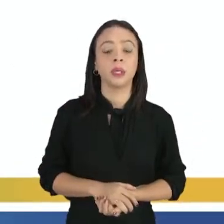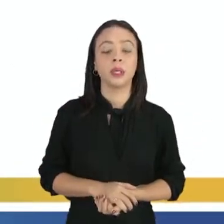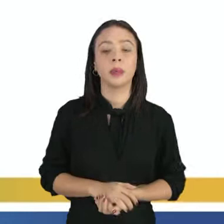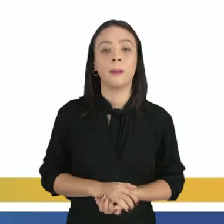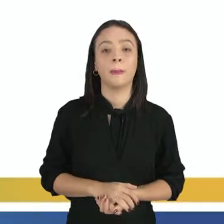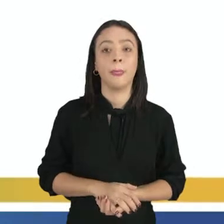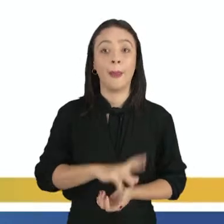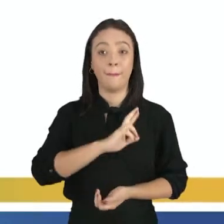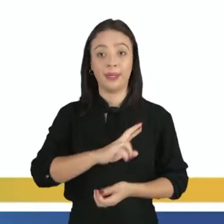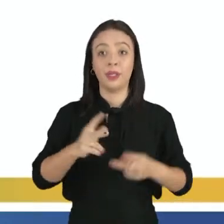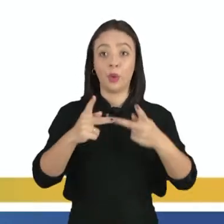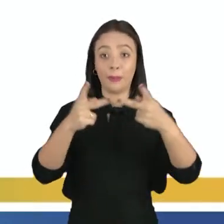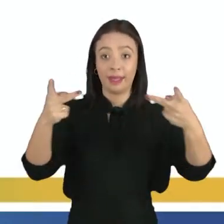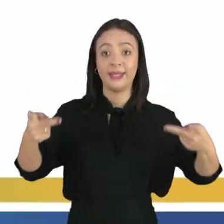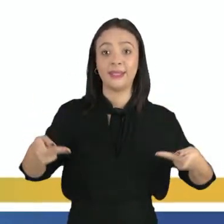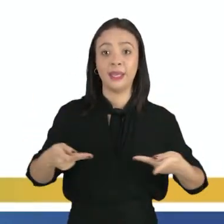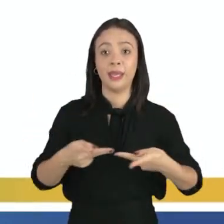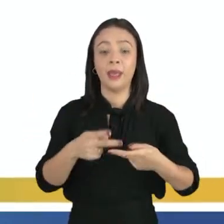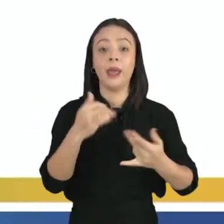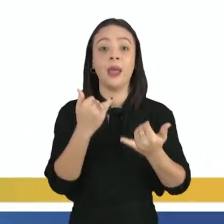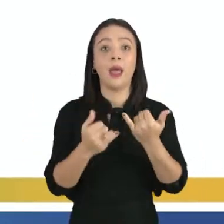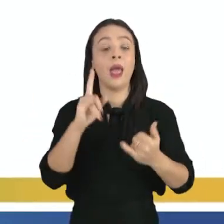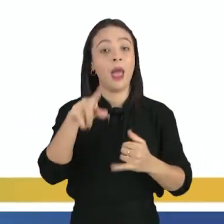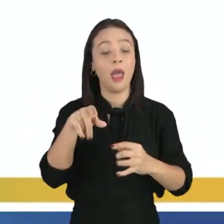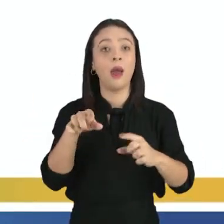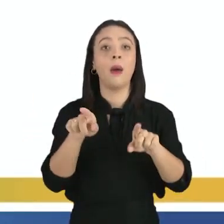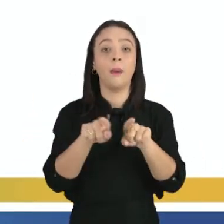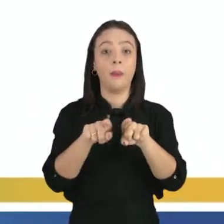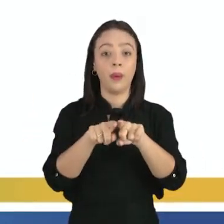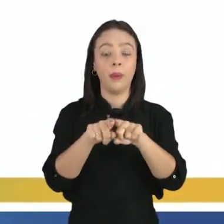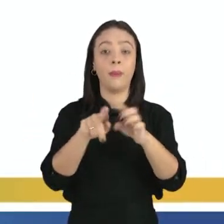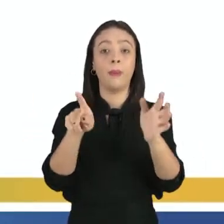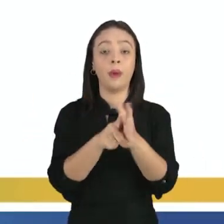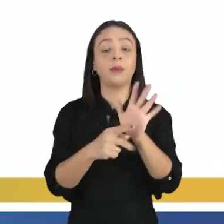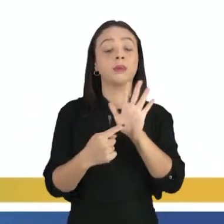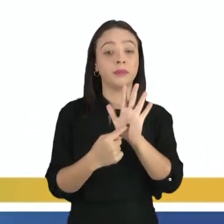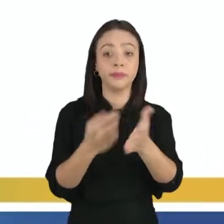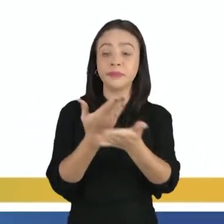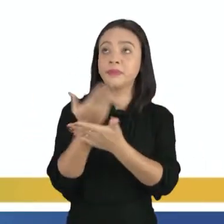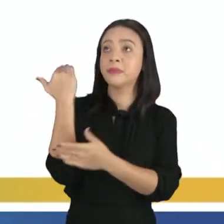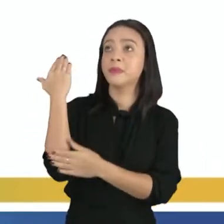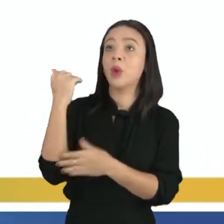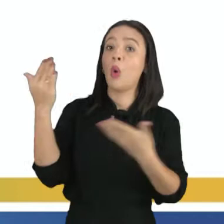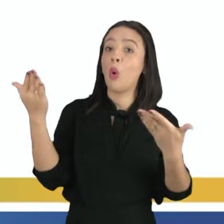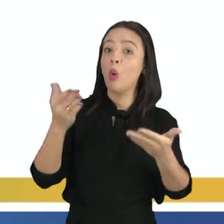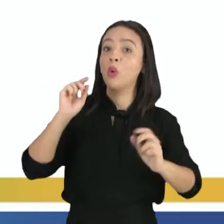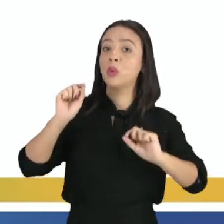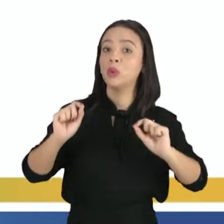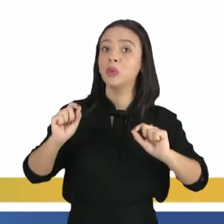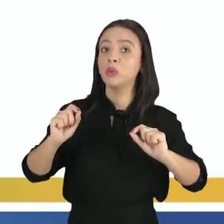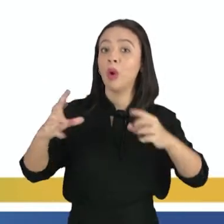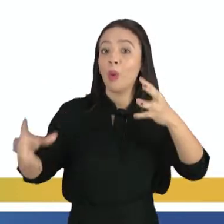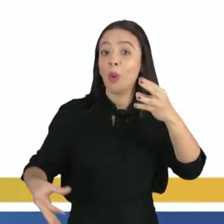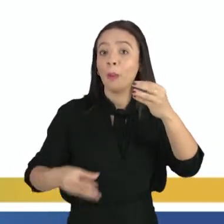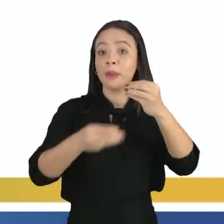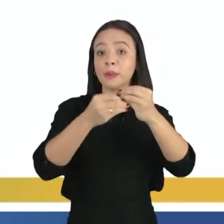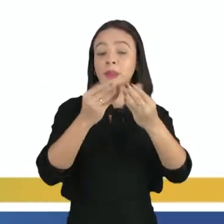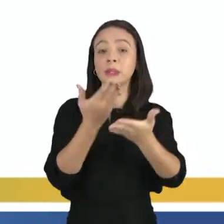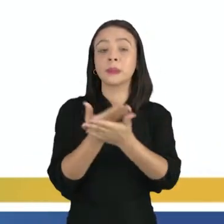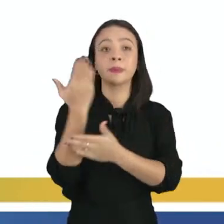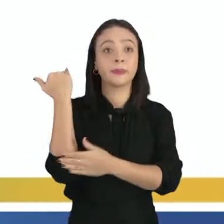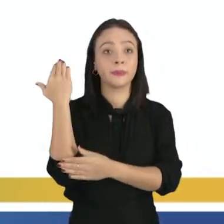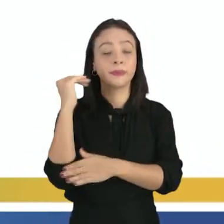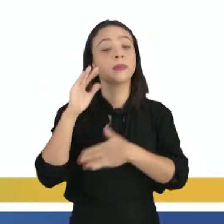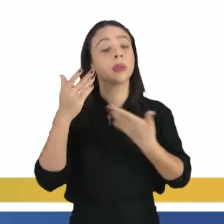pizza, ele é um gráfico que foi colocado na aula passada. Então, na aula de hoje, é um complemento da aula passada.